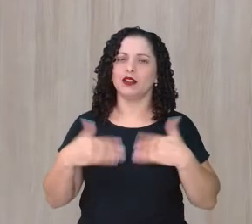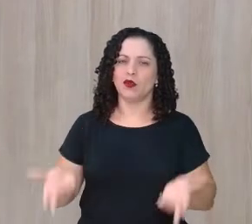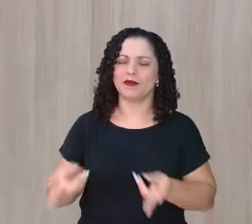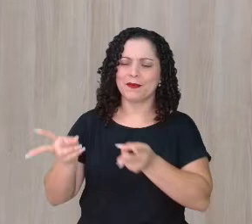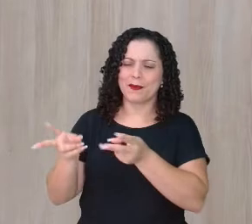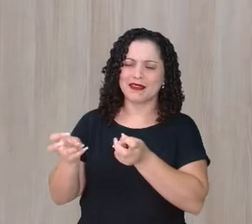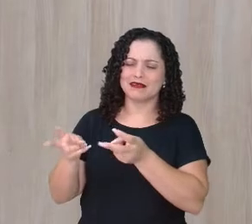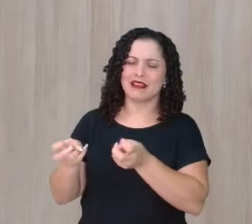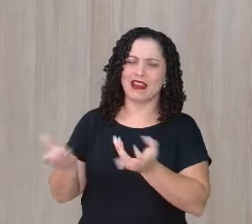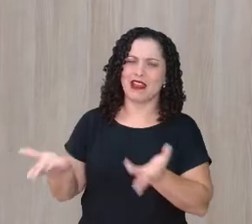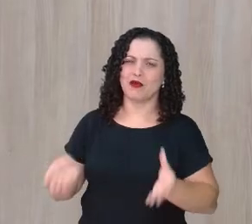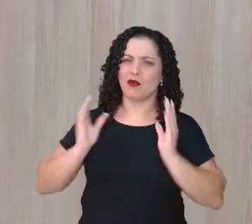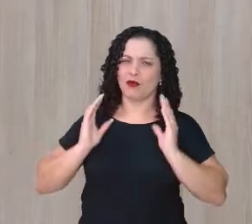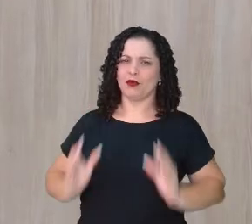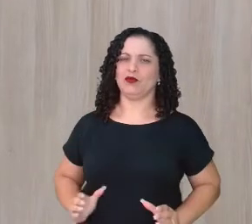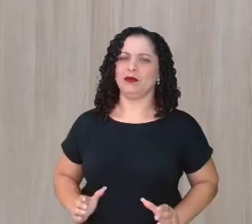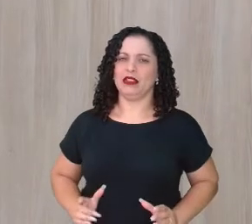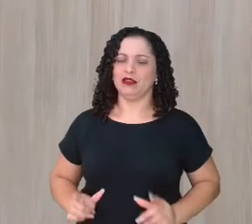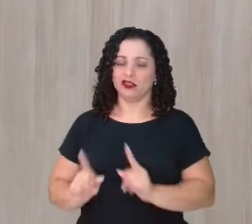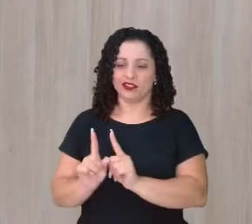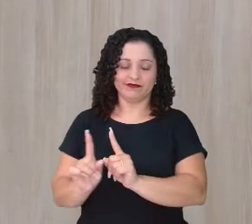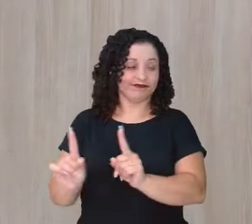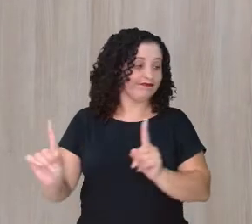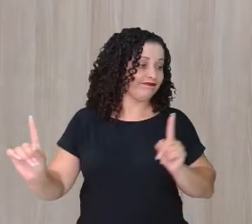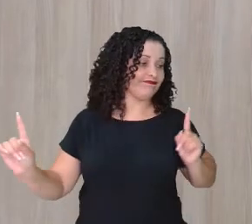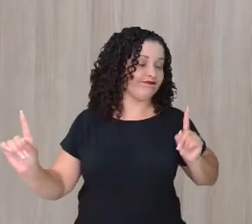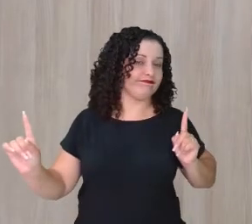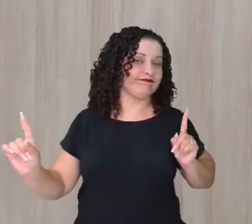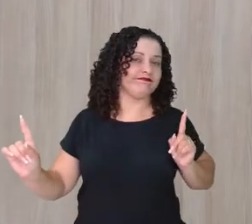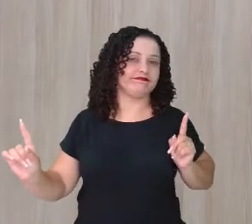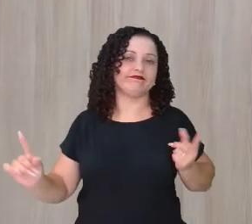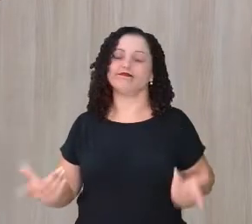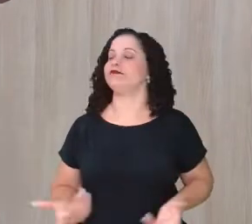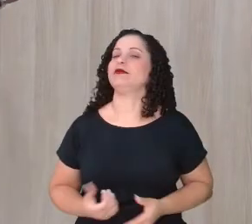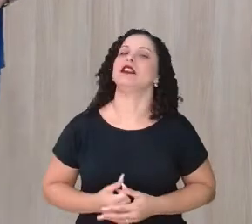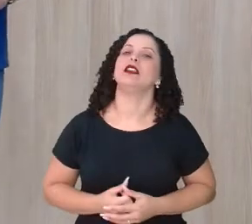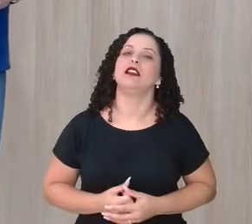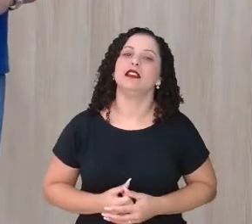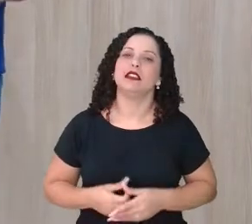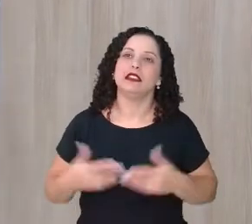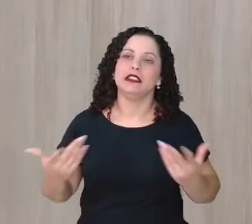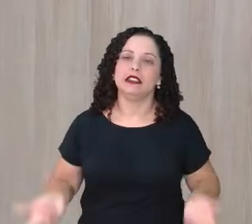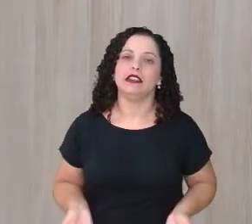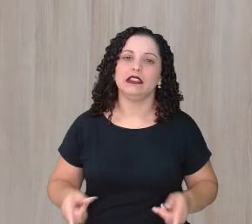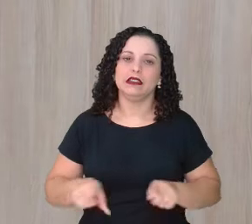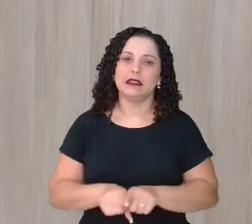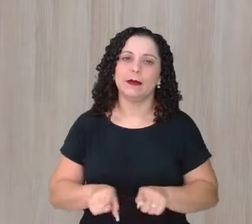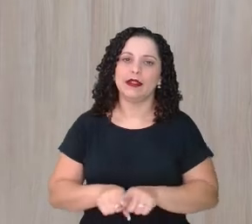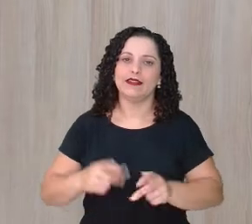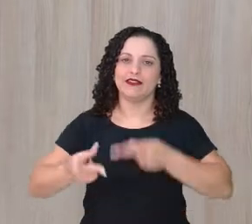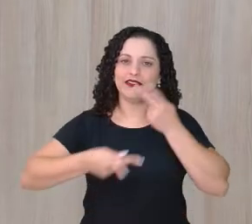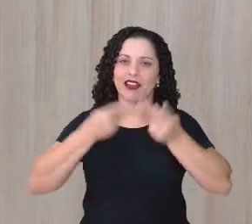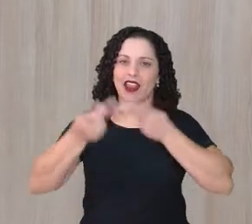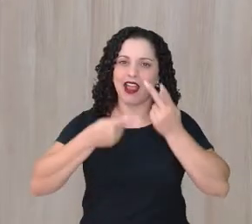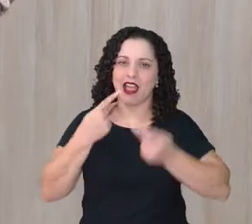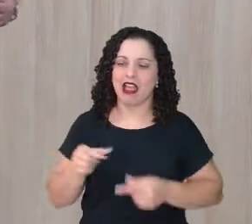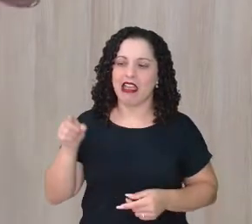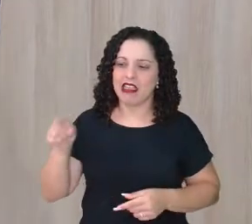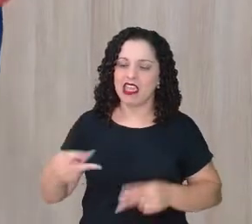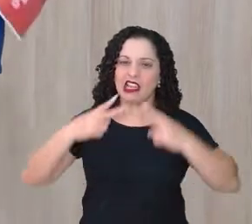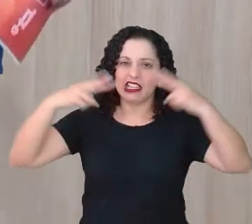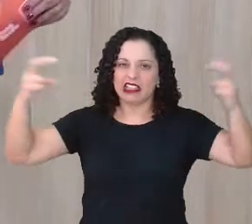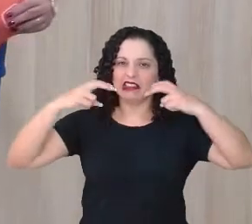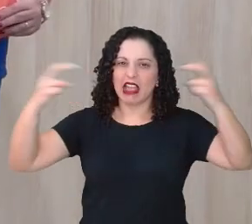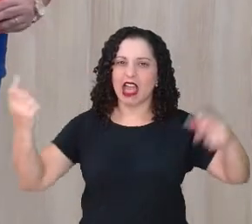tipo de comportamento, a gente sai de perto. E não faz como muitas vezes no passado a gente dizia, que estava gritando porque era mal educado,